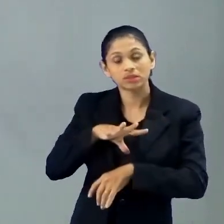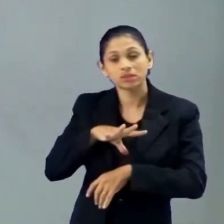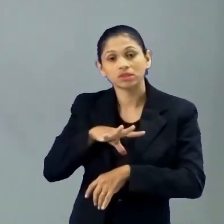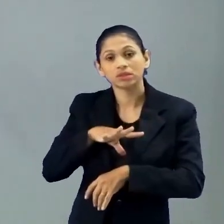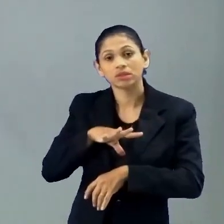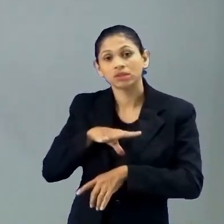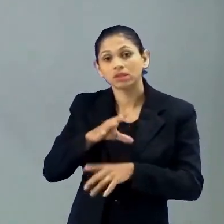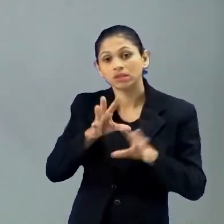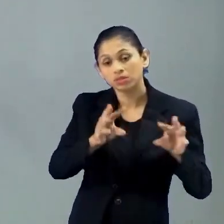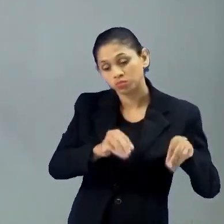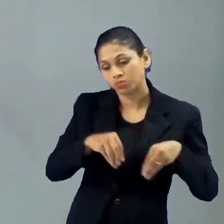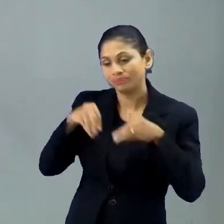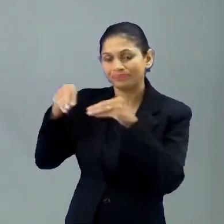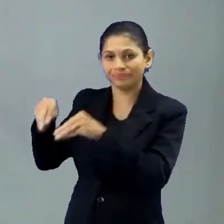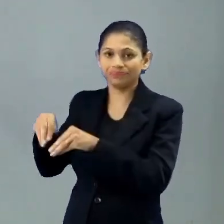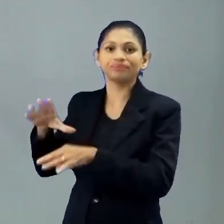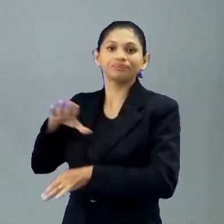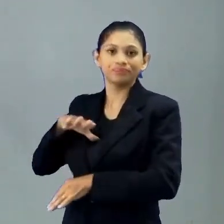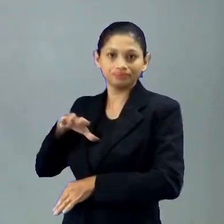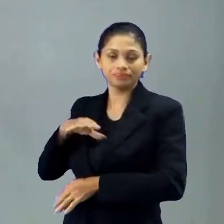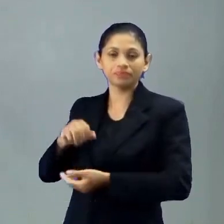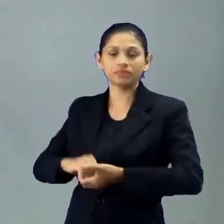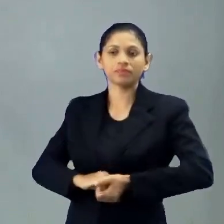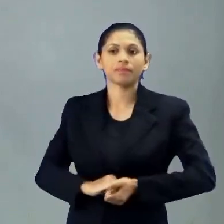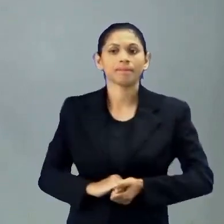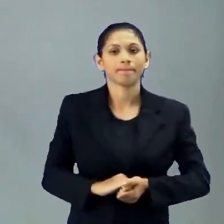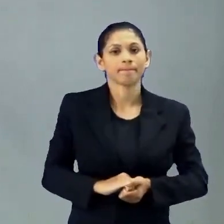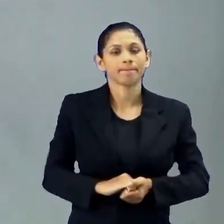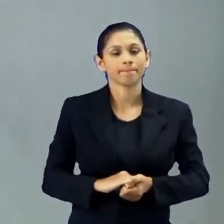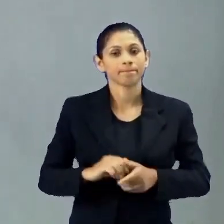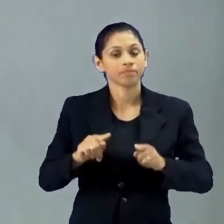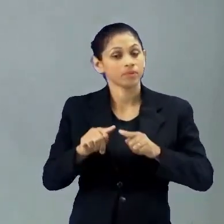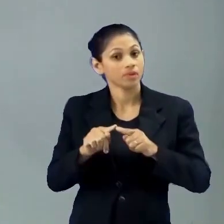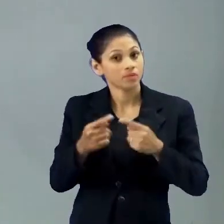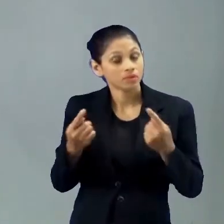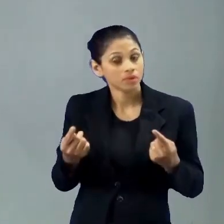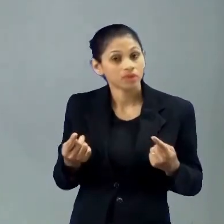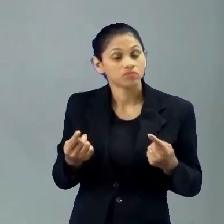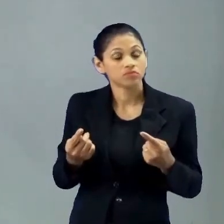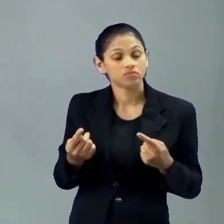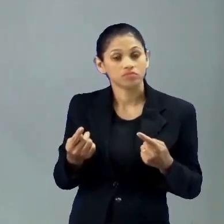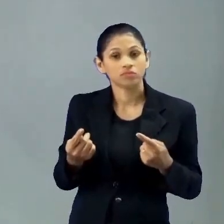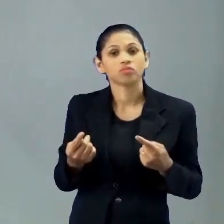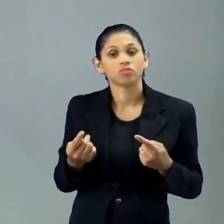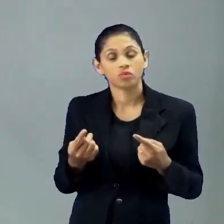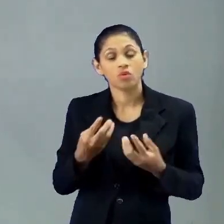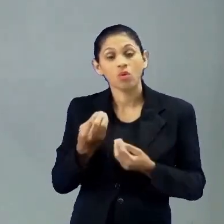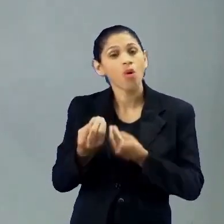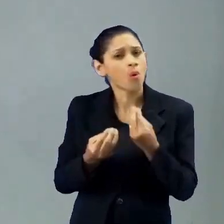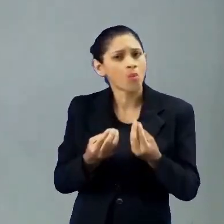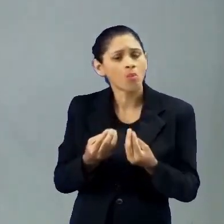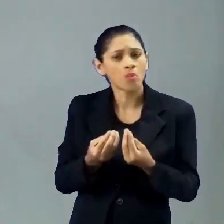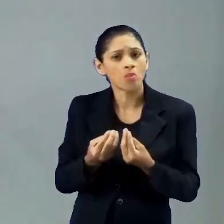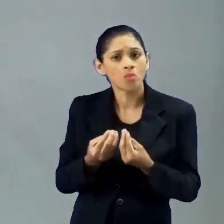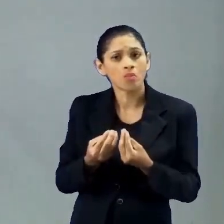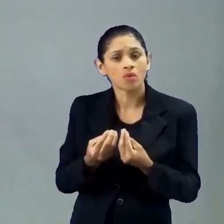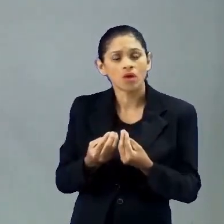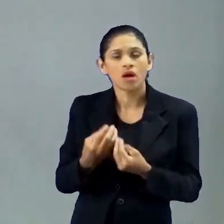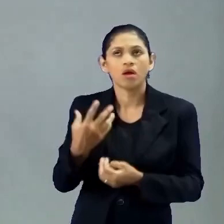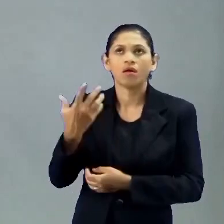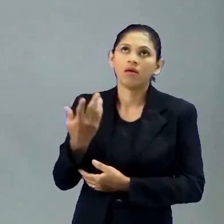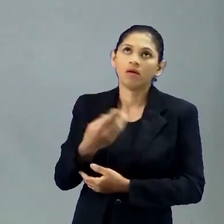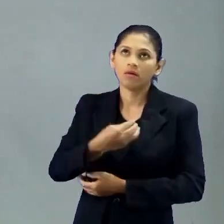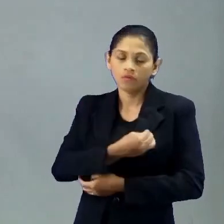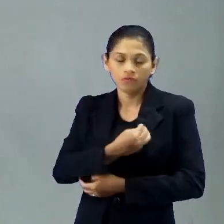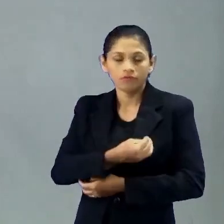manutenção das pessoas justamente no espaço rural, mas com condições. Porque não é porque eu vivo